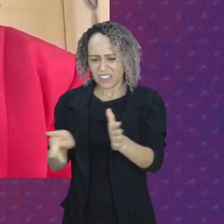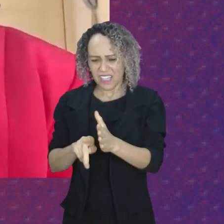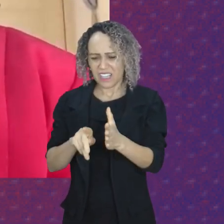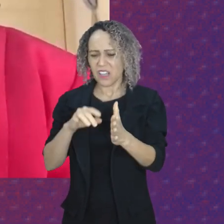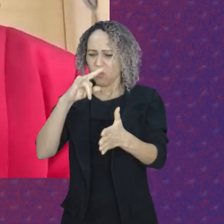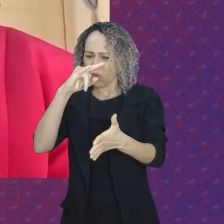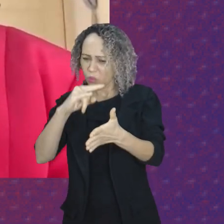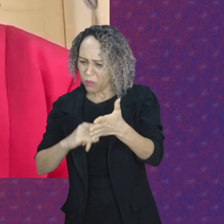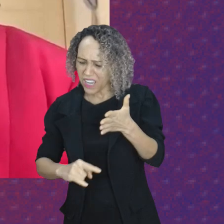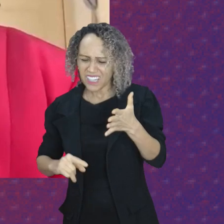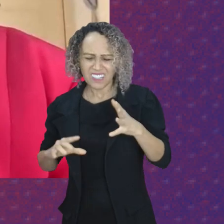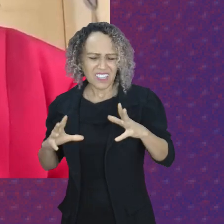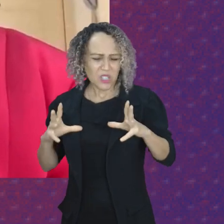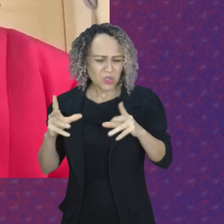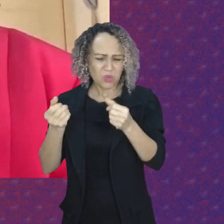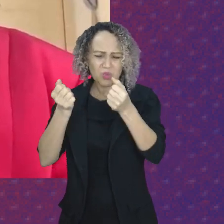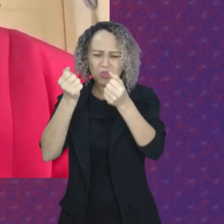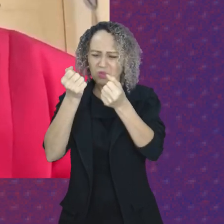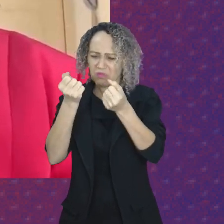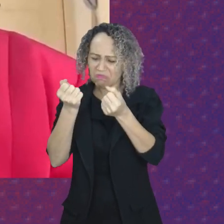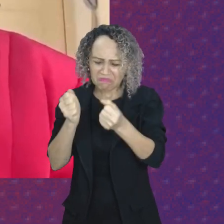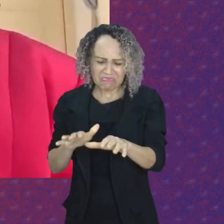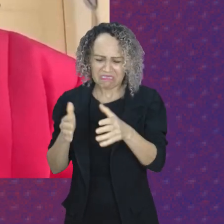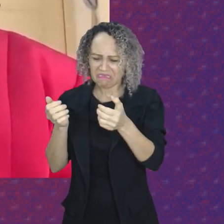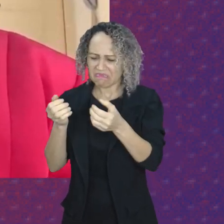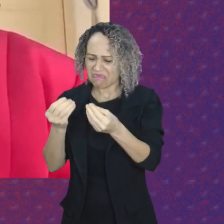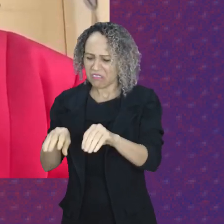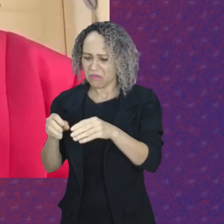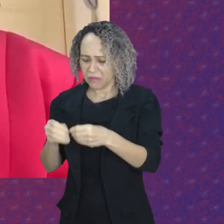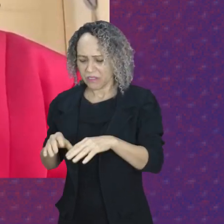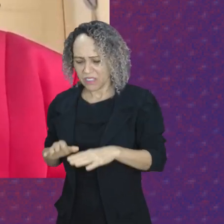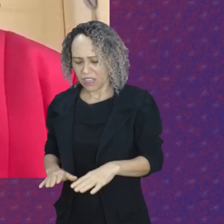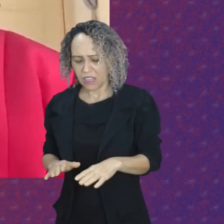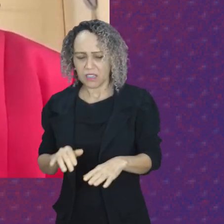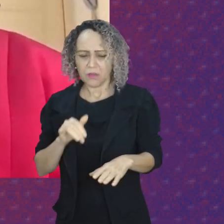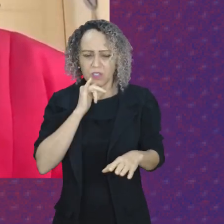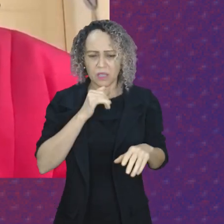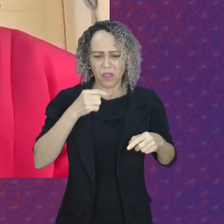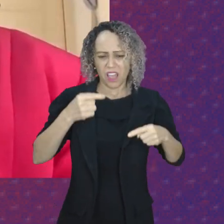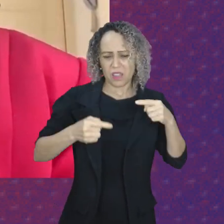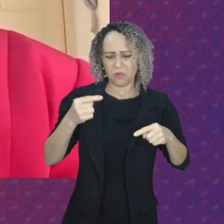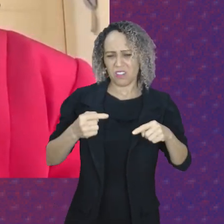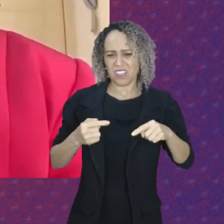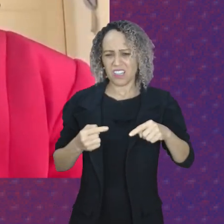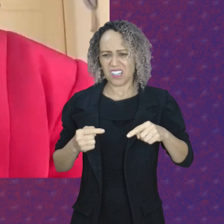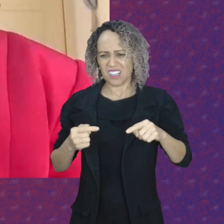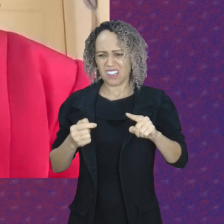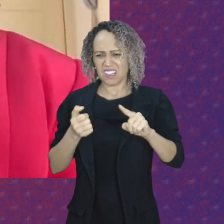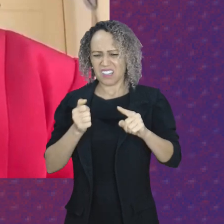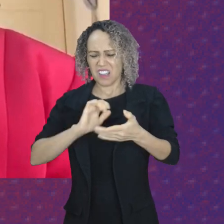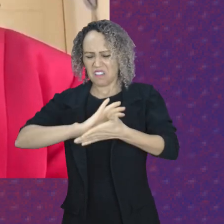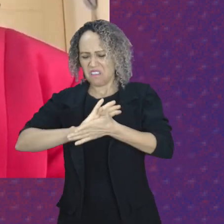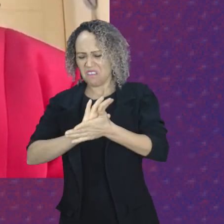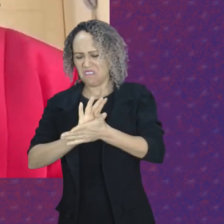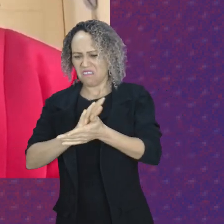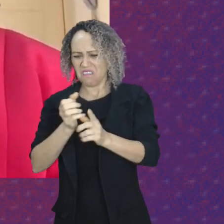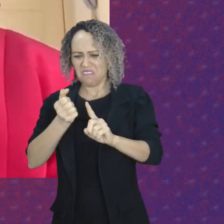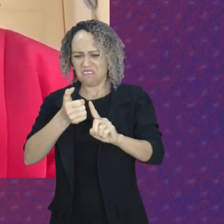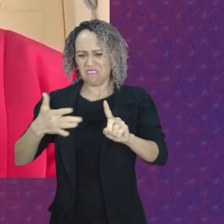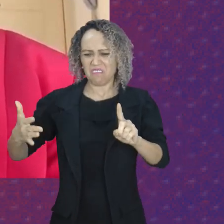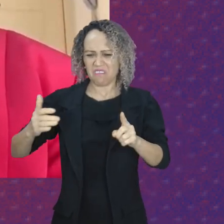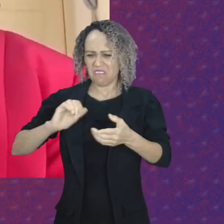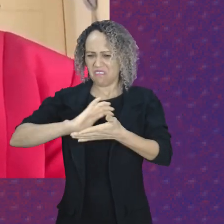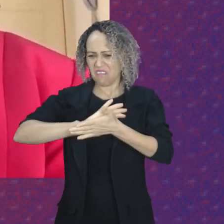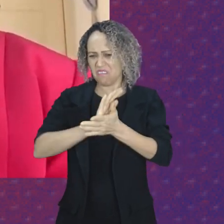normativas e administrativas xenofóbicas restringiram o direito de solicitação de refúgio e criaram uma deportação sumária, em